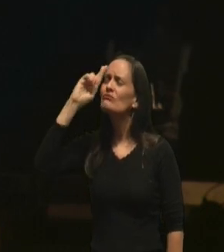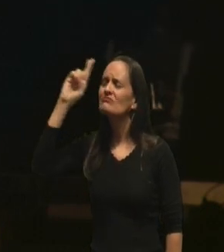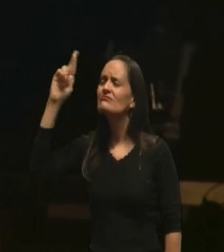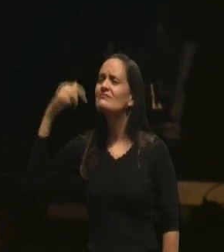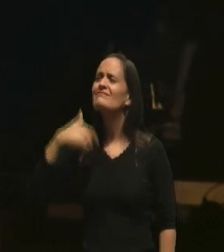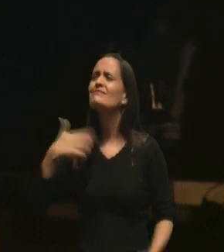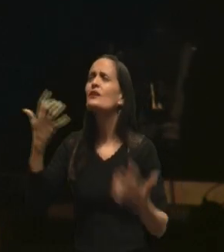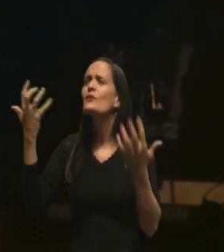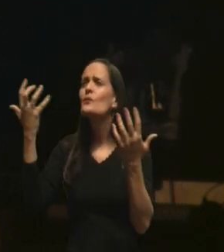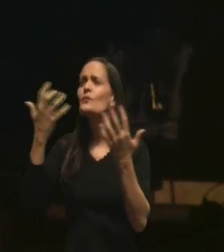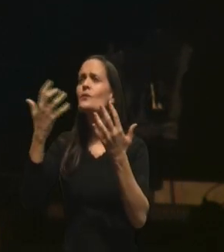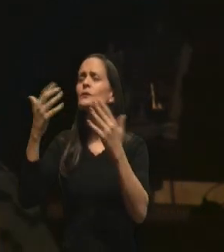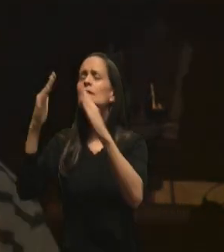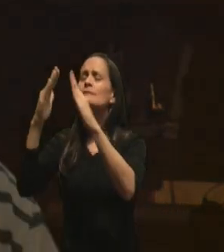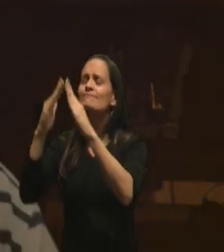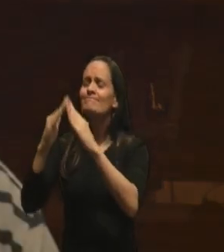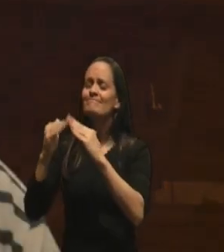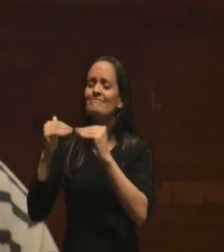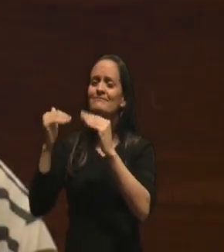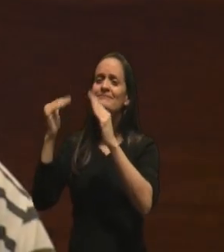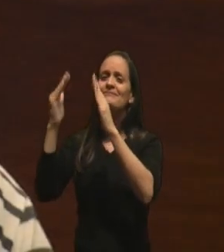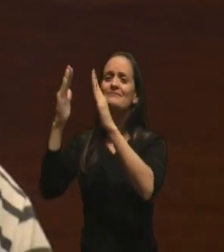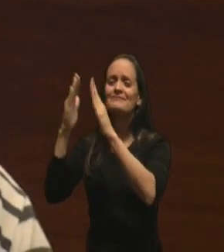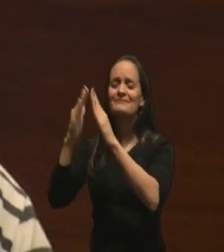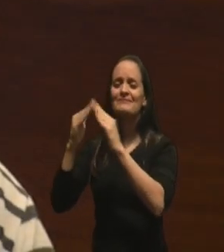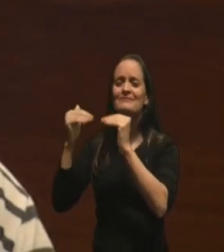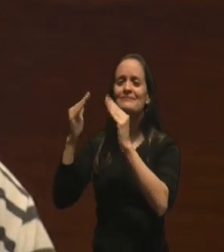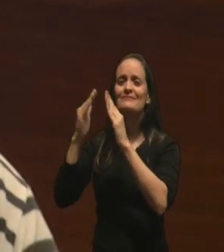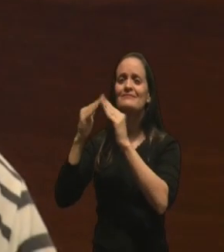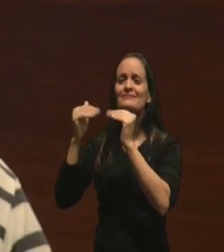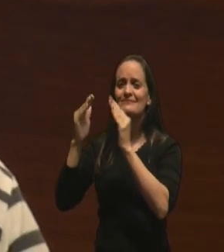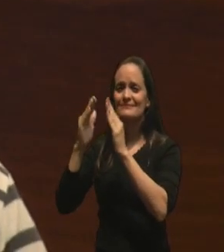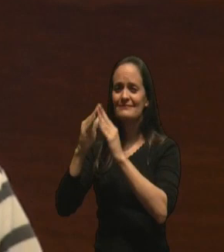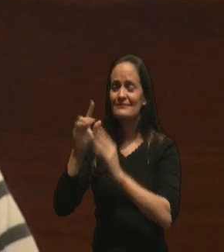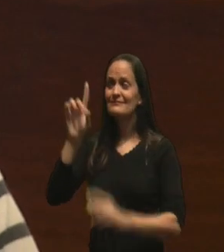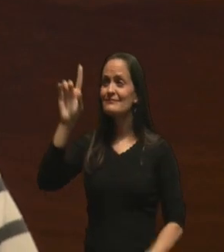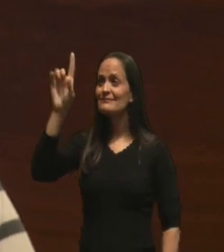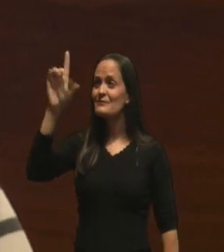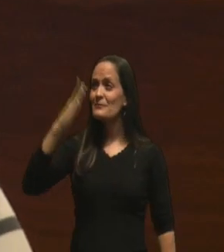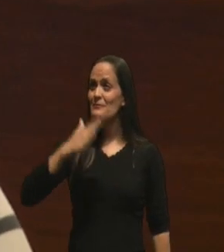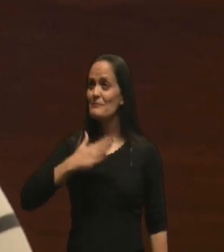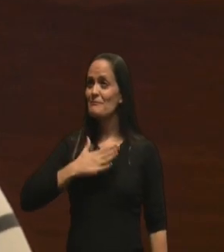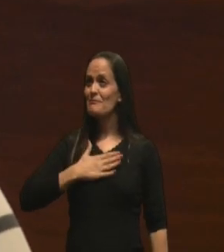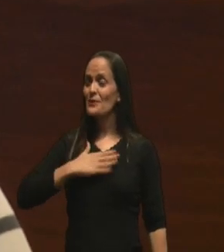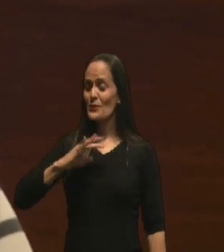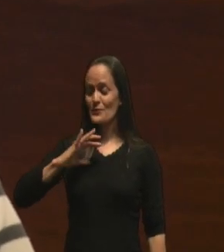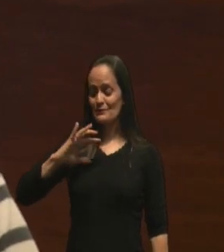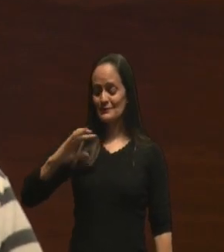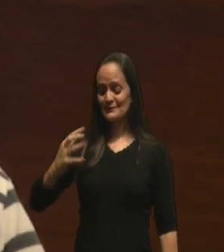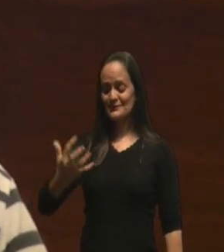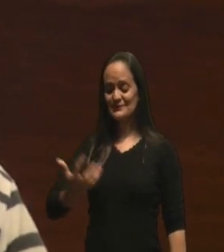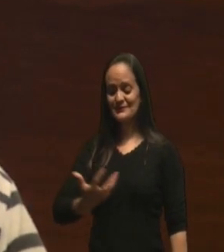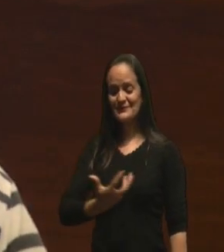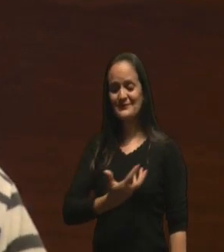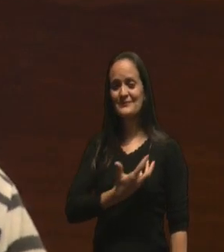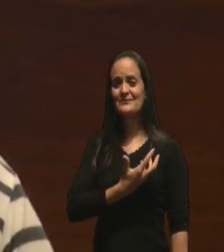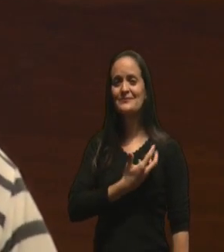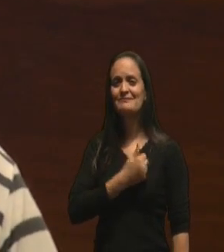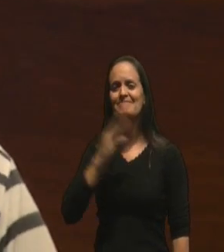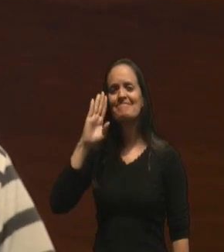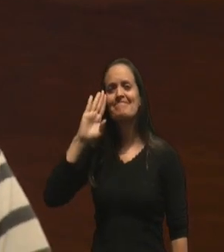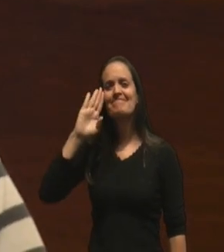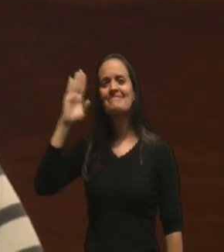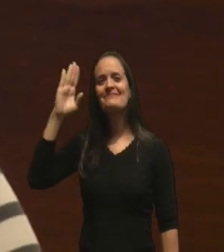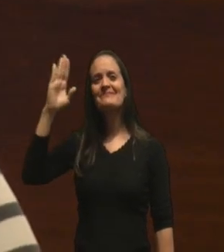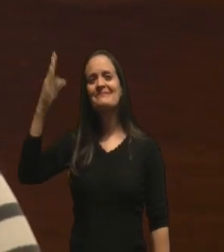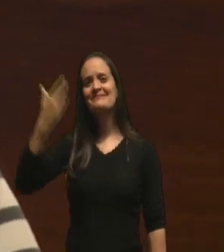o que mais quero. És o meu Redentor,